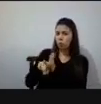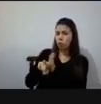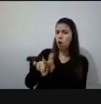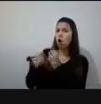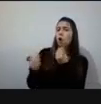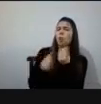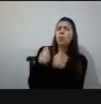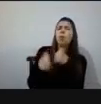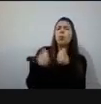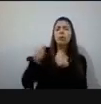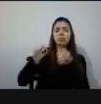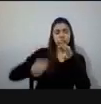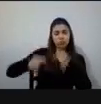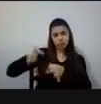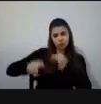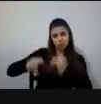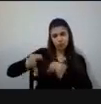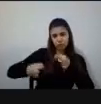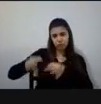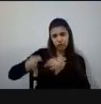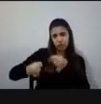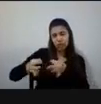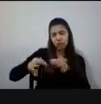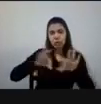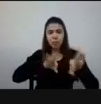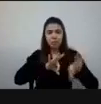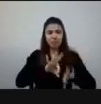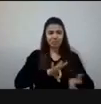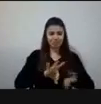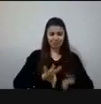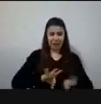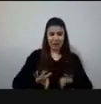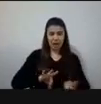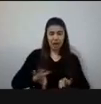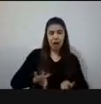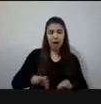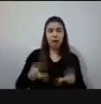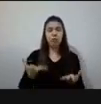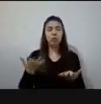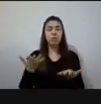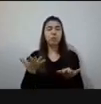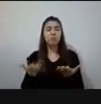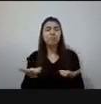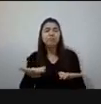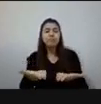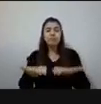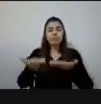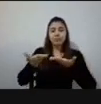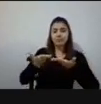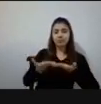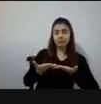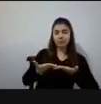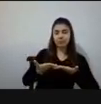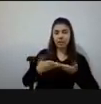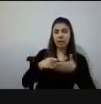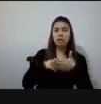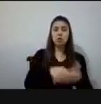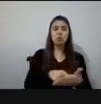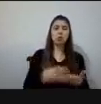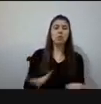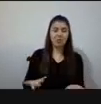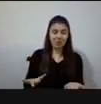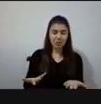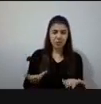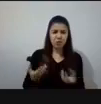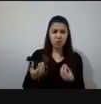como um todo, está estruturada para atender a situações variadas de abuso sexual infantil. Existe